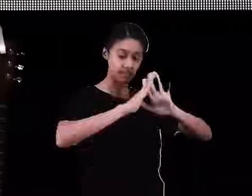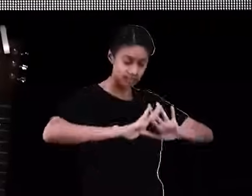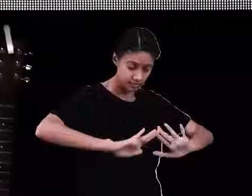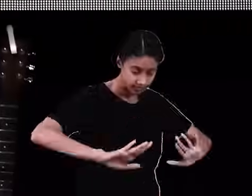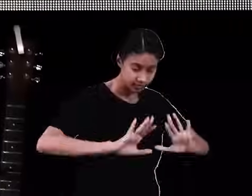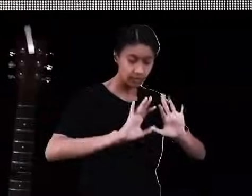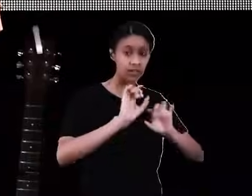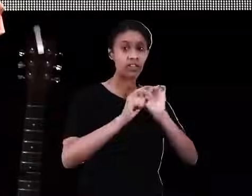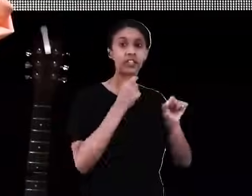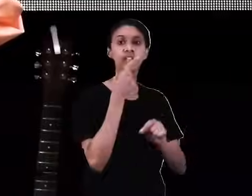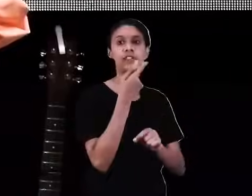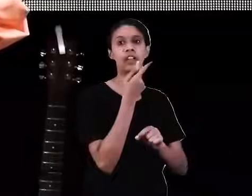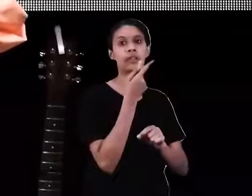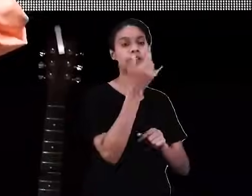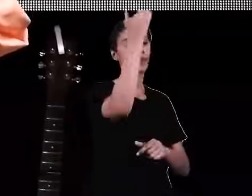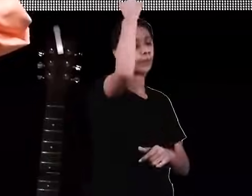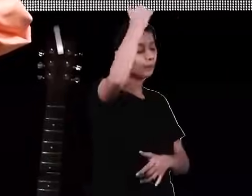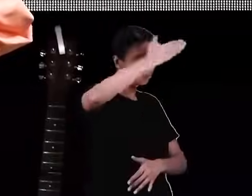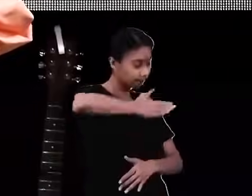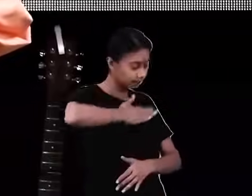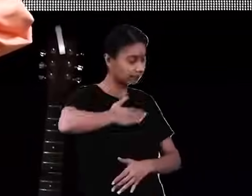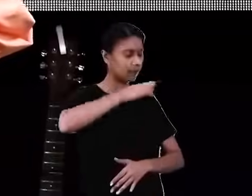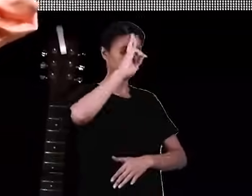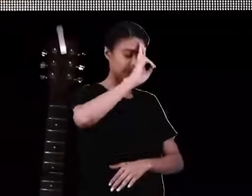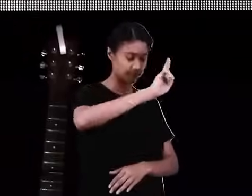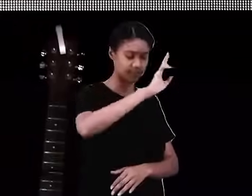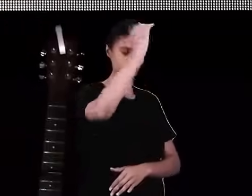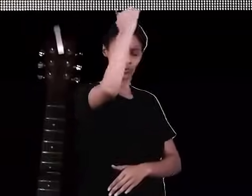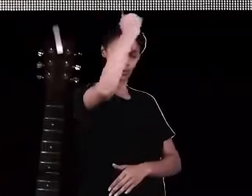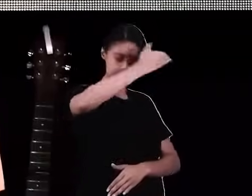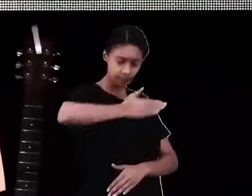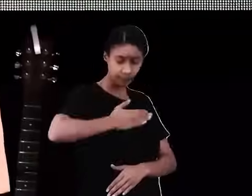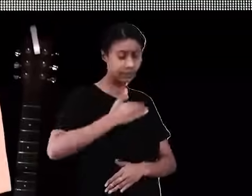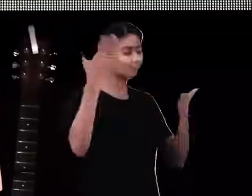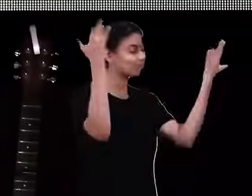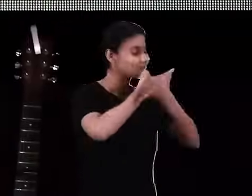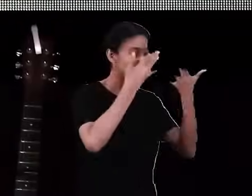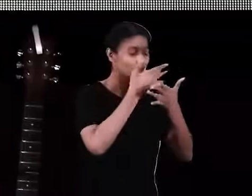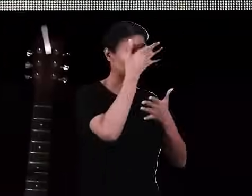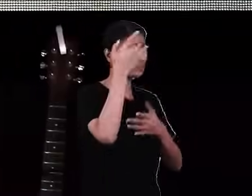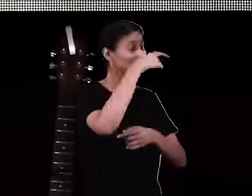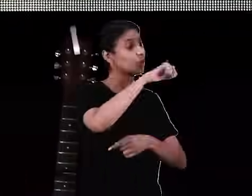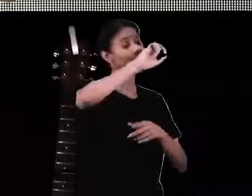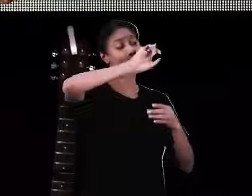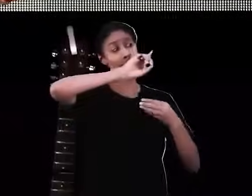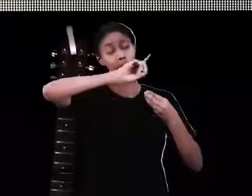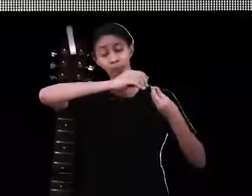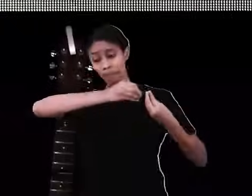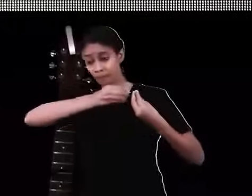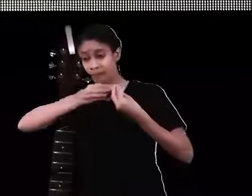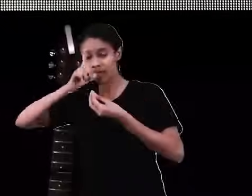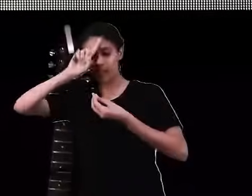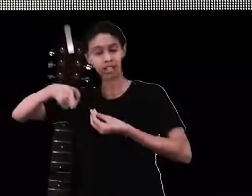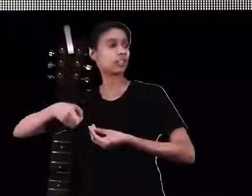foi tudo culpa minha, Senhor. Foi tudo culpa minha. Eu não vi os mensageiros que o Senhor enviou.